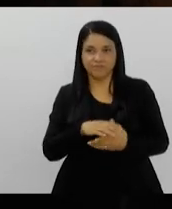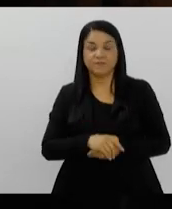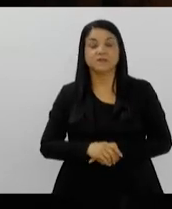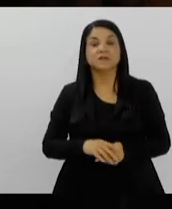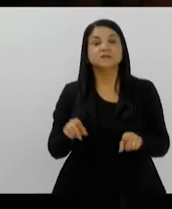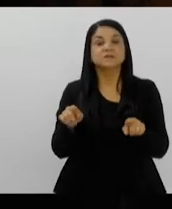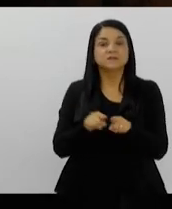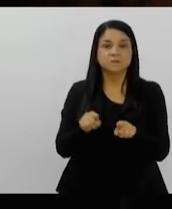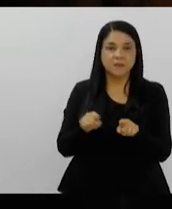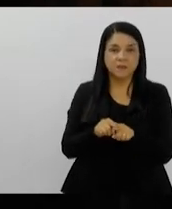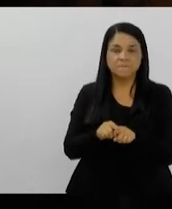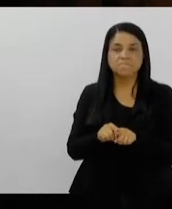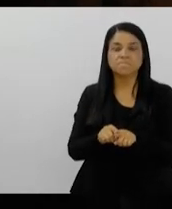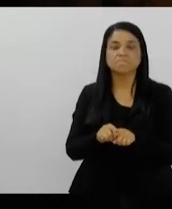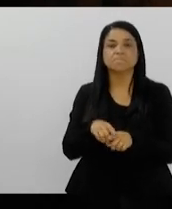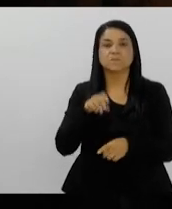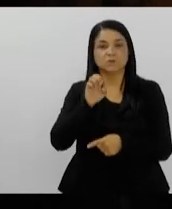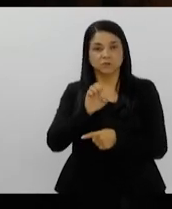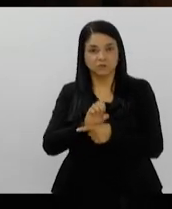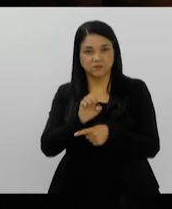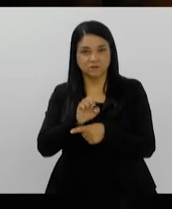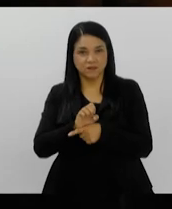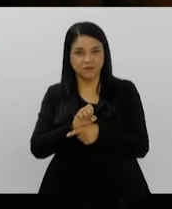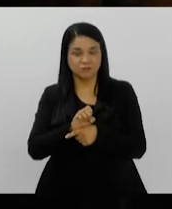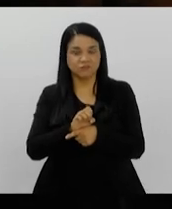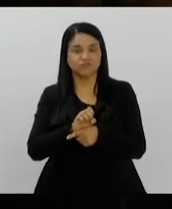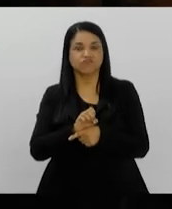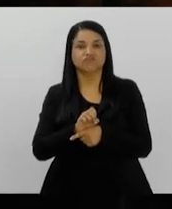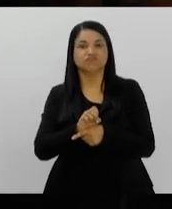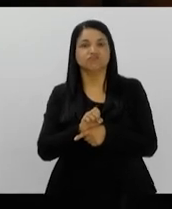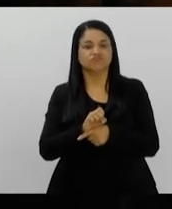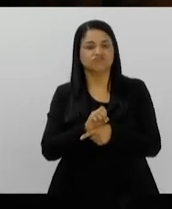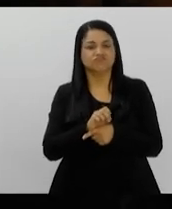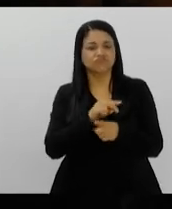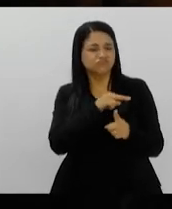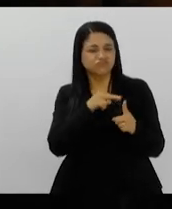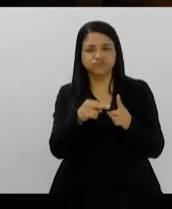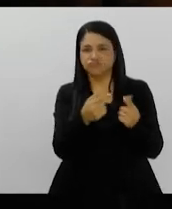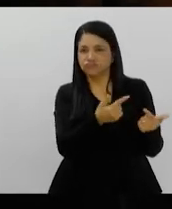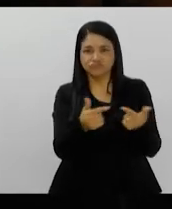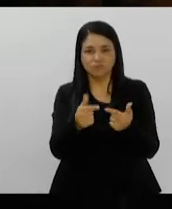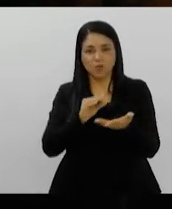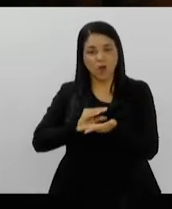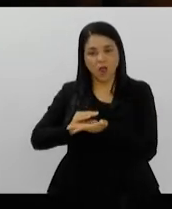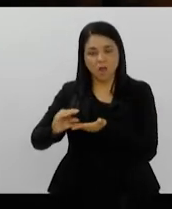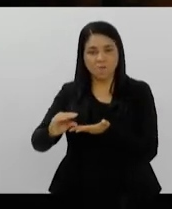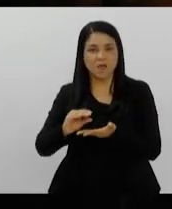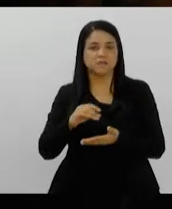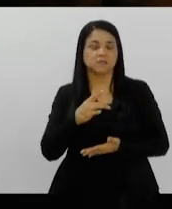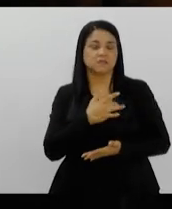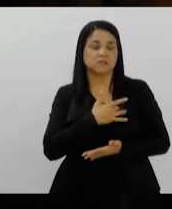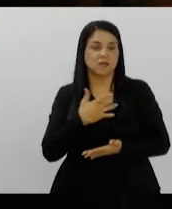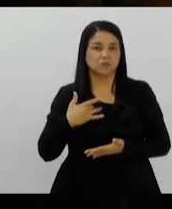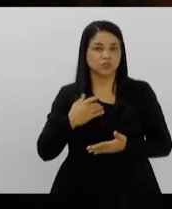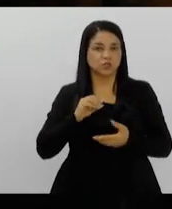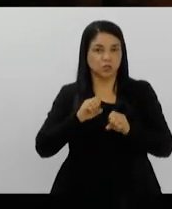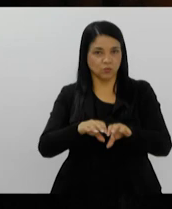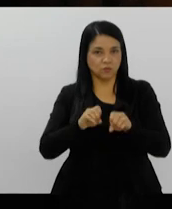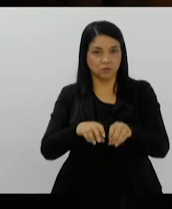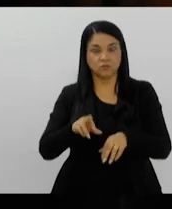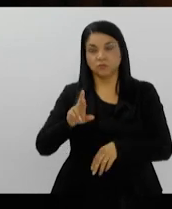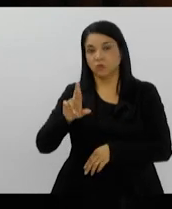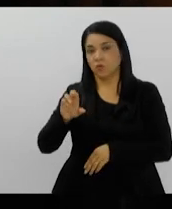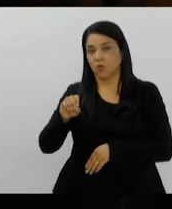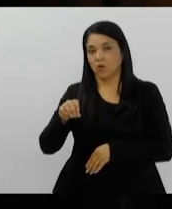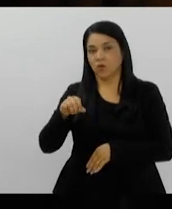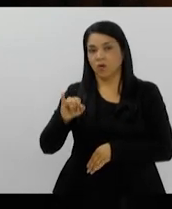disso, o Estado também não prevê o repasse para a educação e para a saúde dos royalties